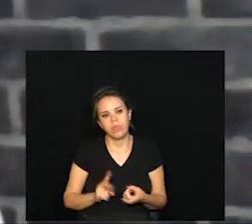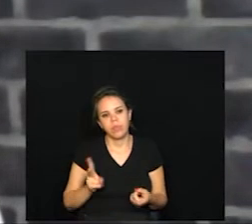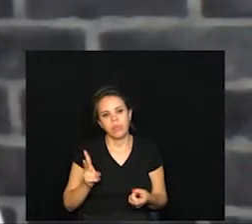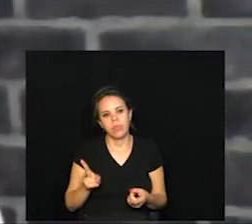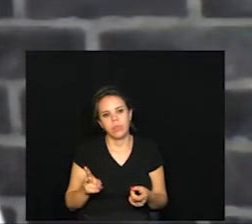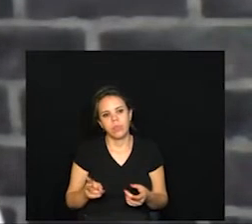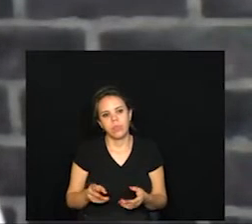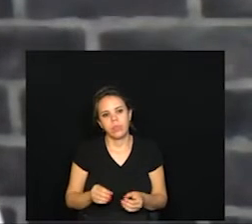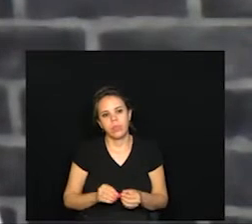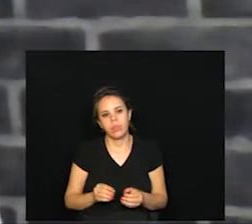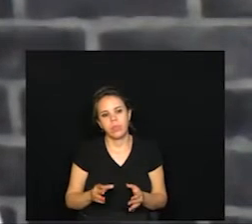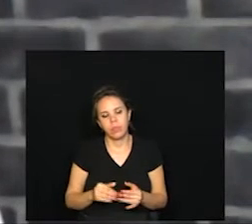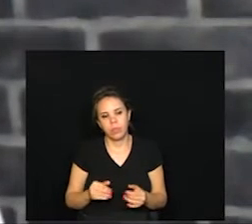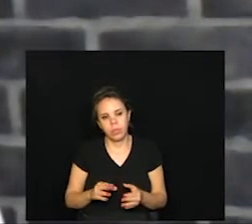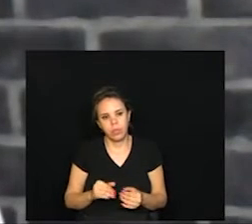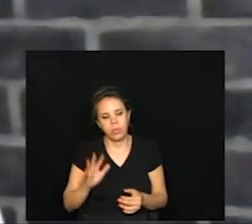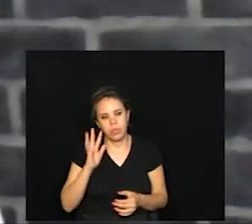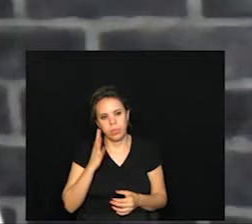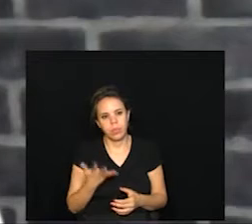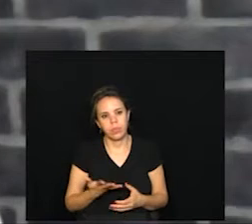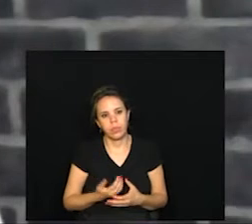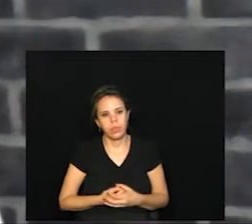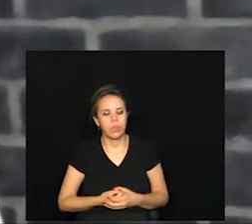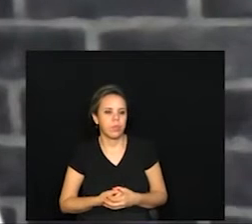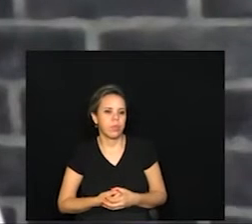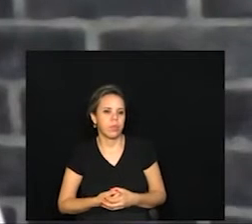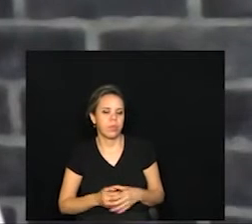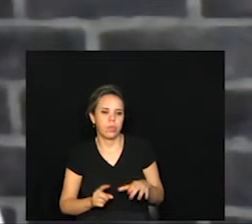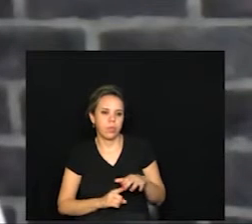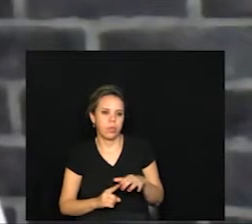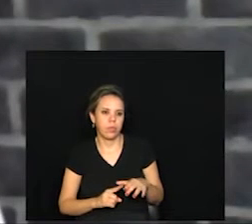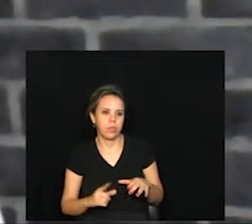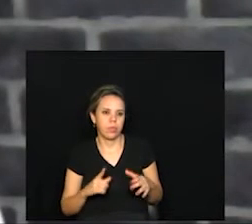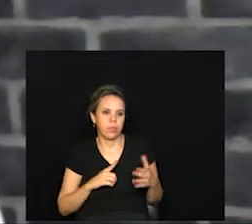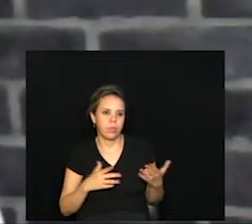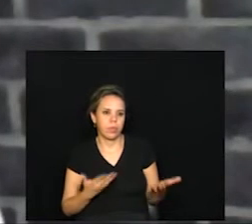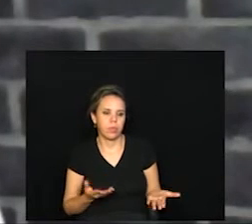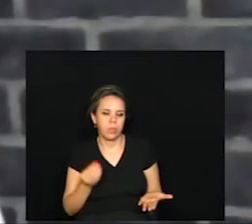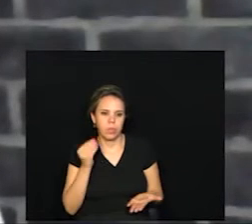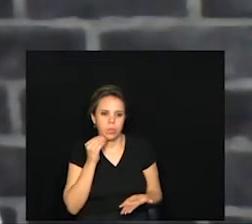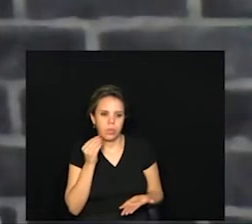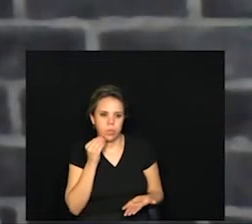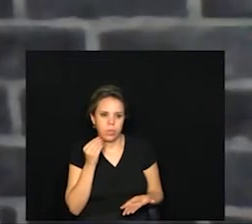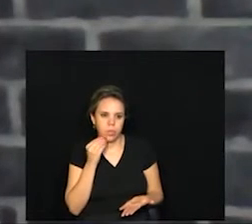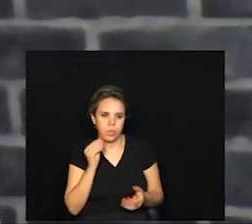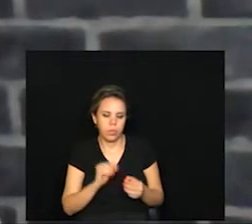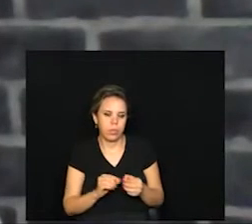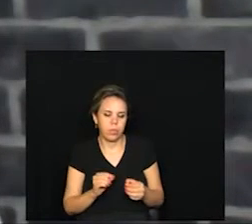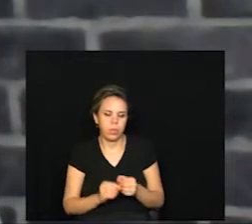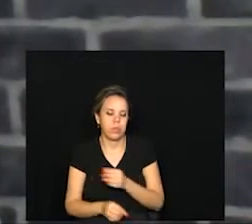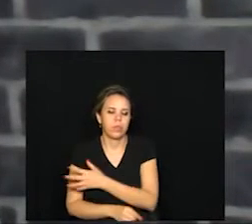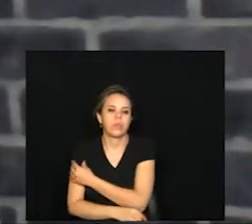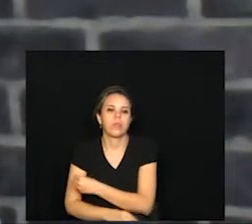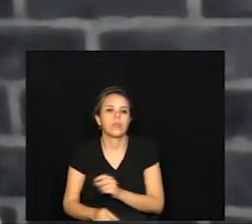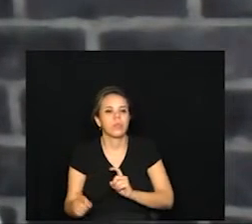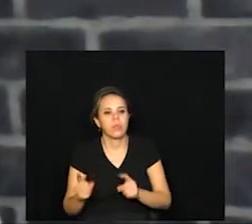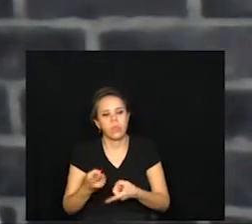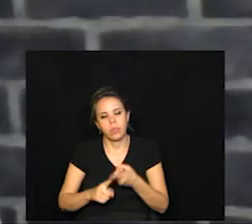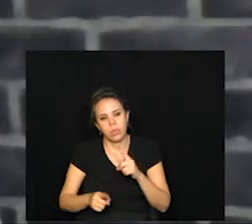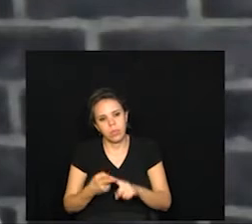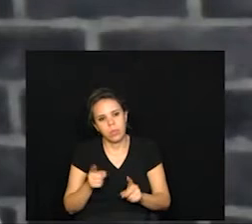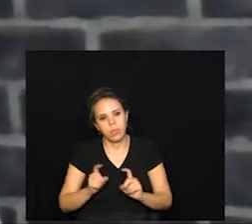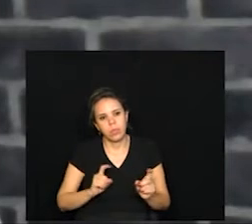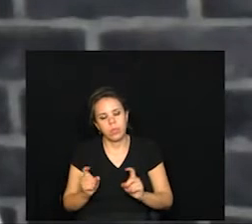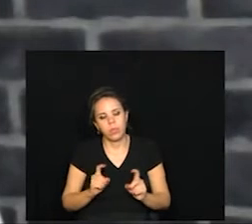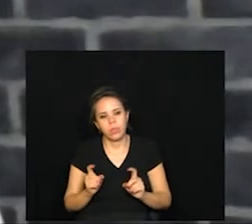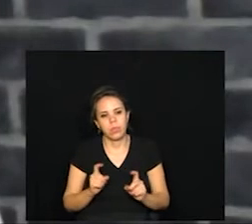busca conciliar, busca resolver. Então, os consumidores que têm essa oportunidade de fazer a audiência virtual, o PROCON